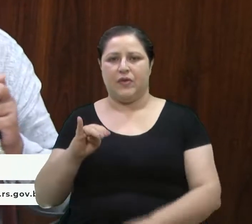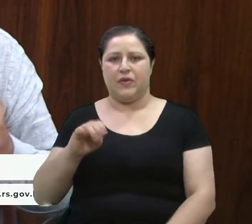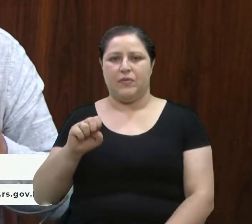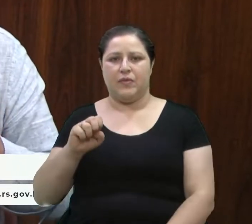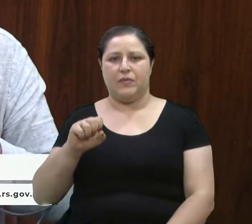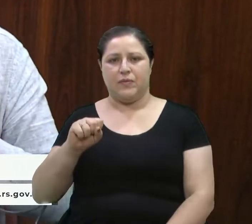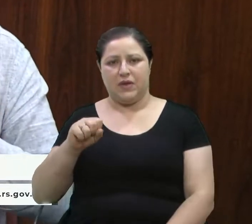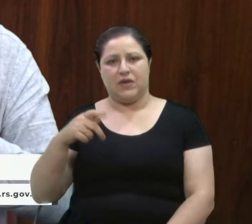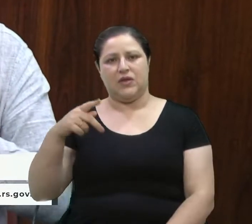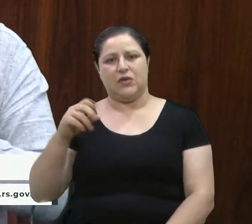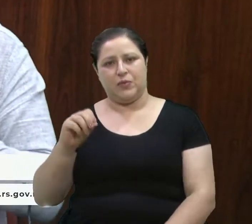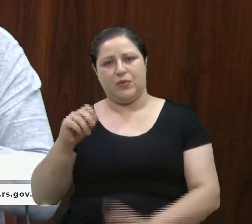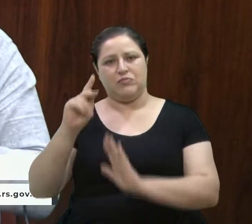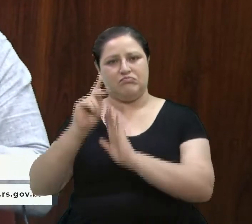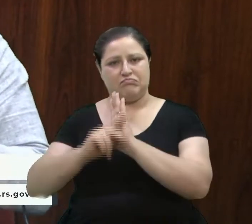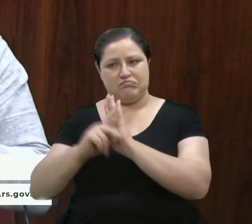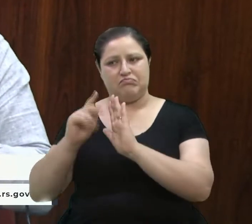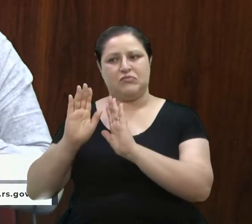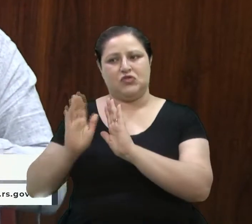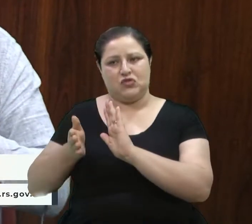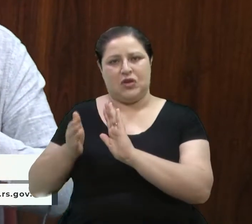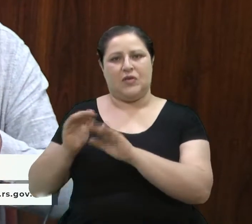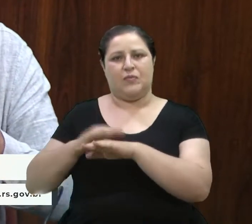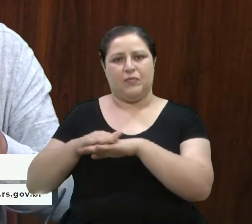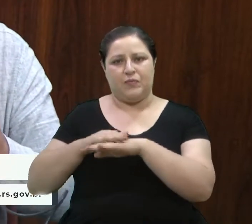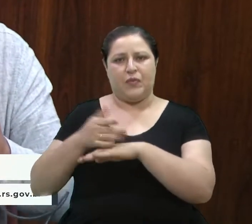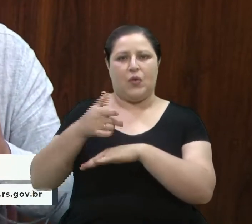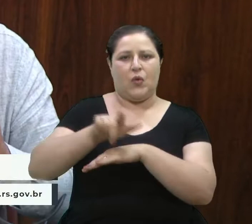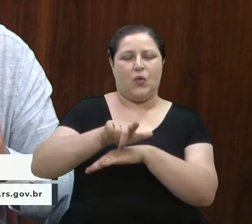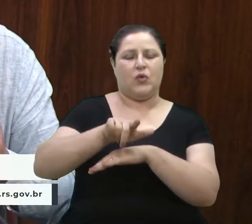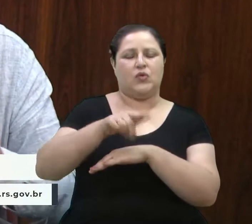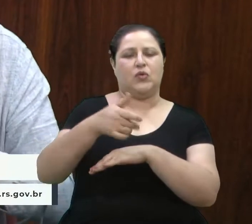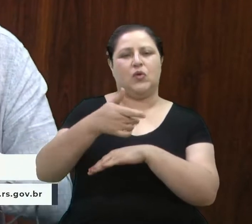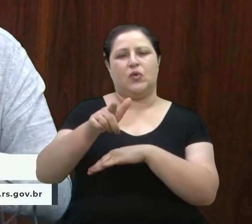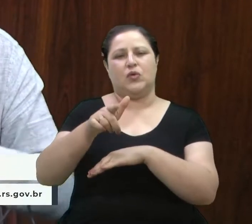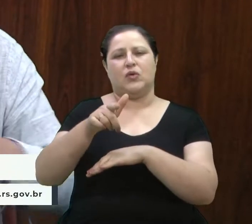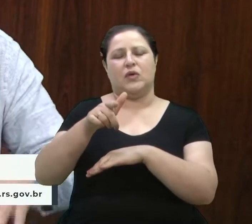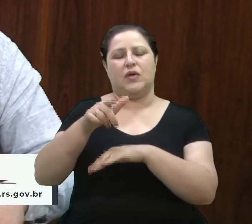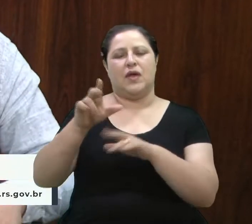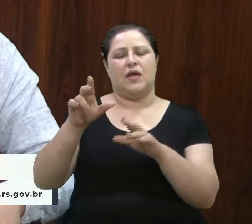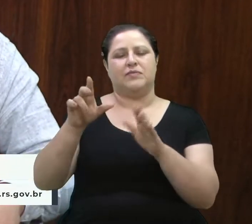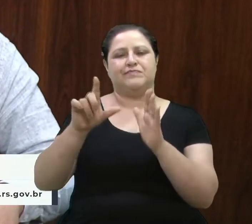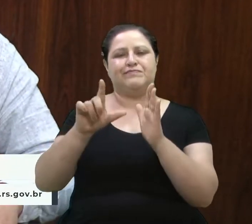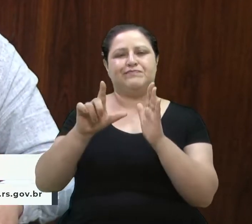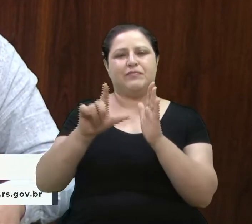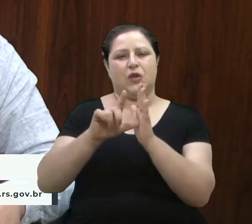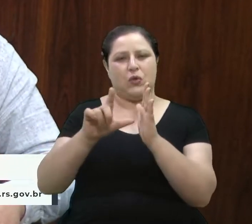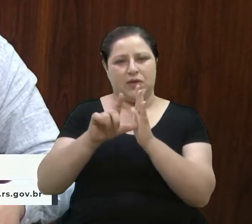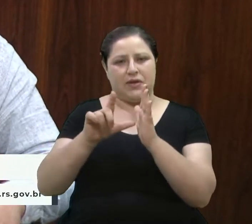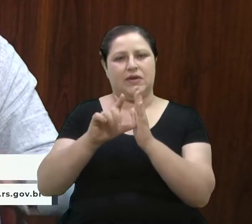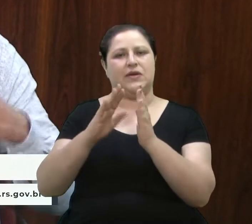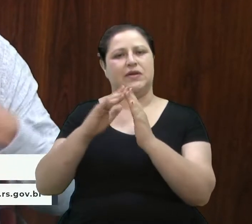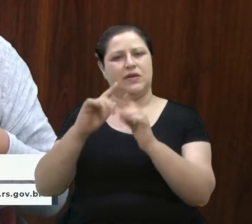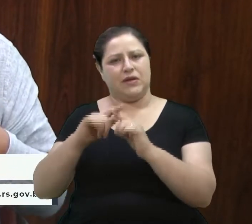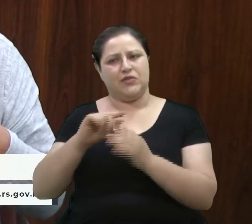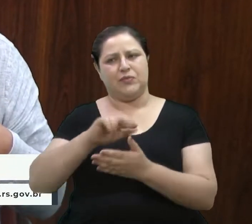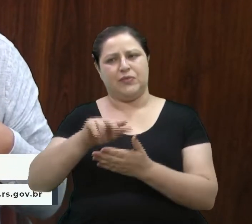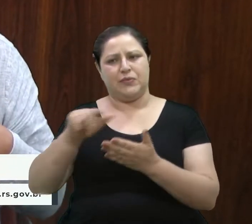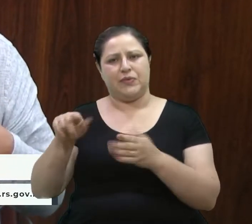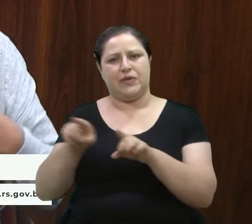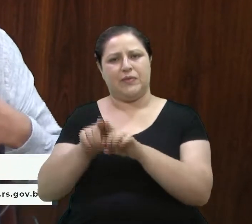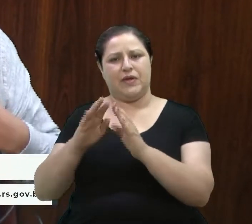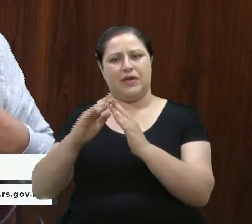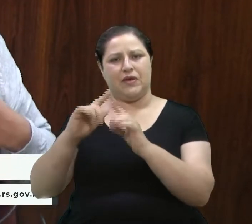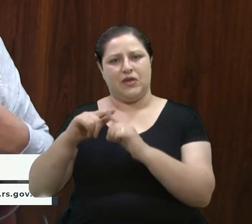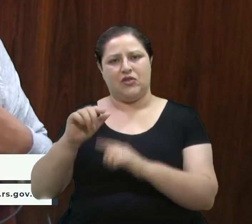igreja anglicana, pastor da igreja luterana, enfim, várias designações religiosas, e a gente percebe, por